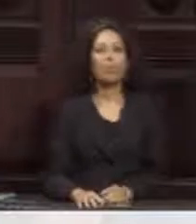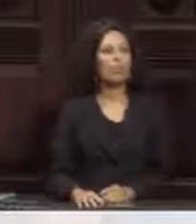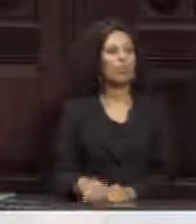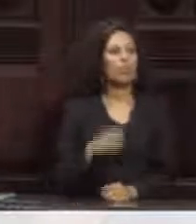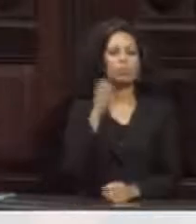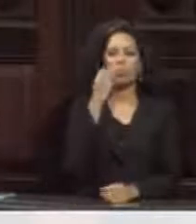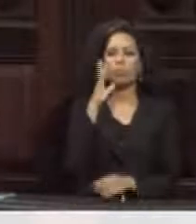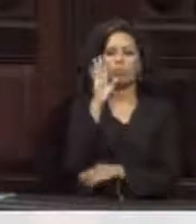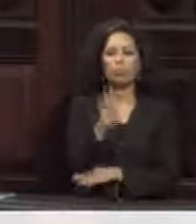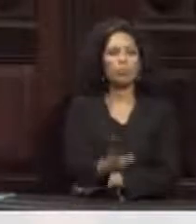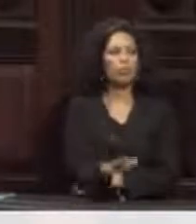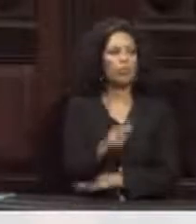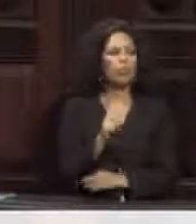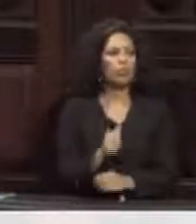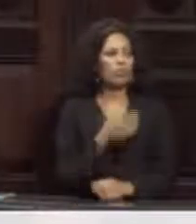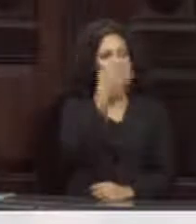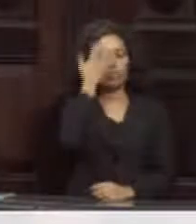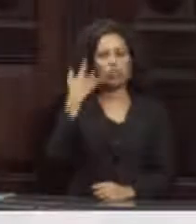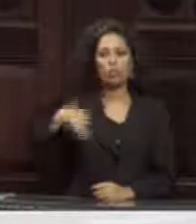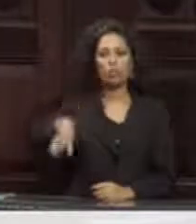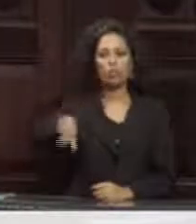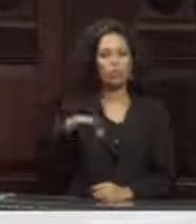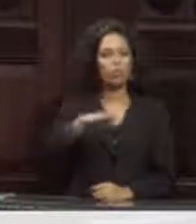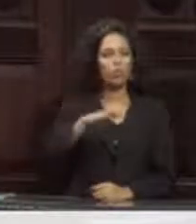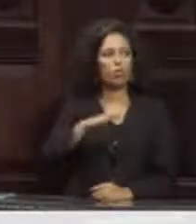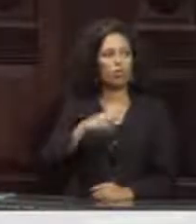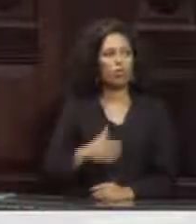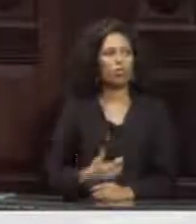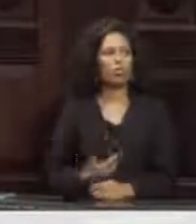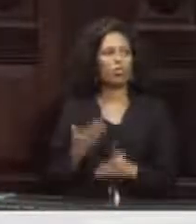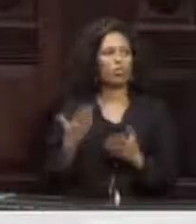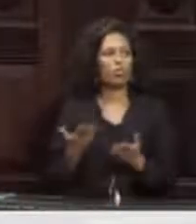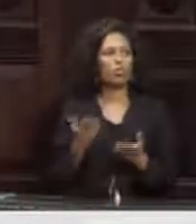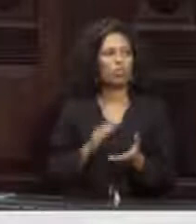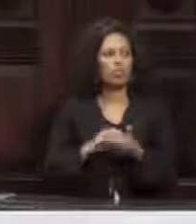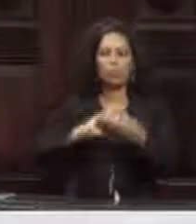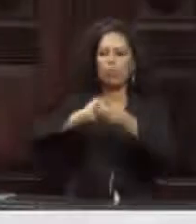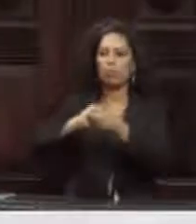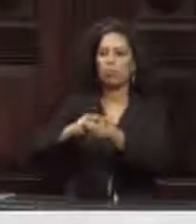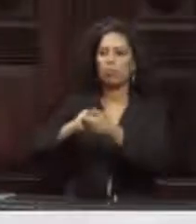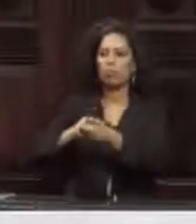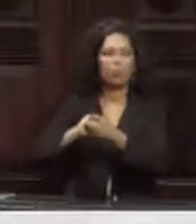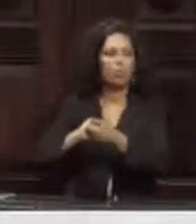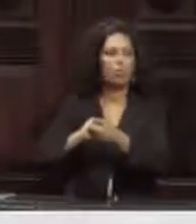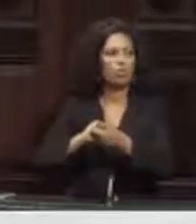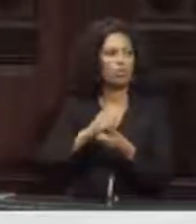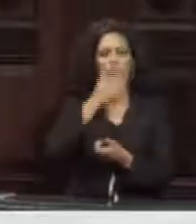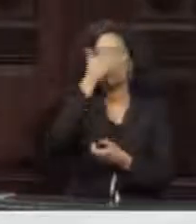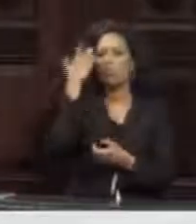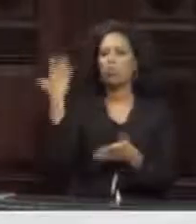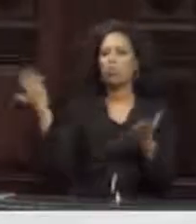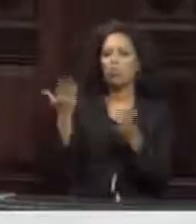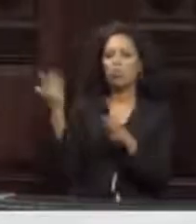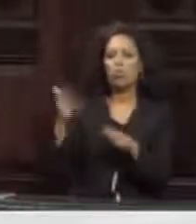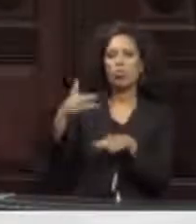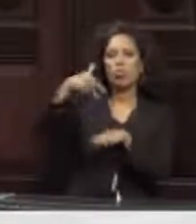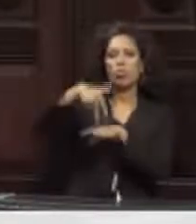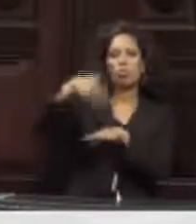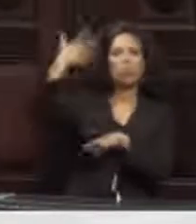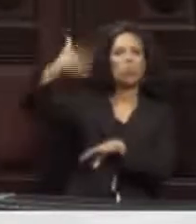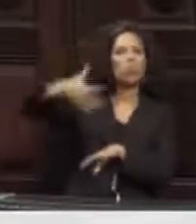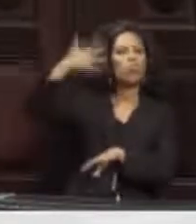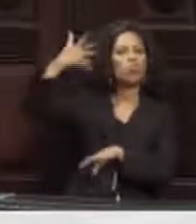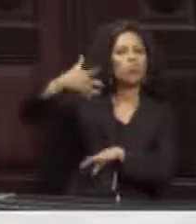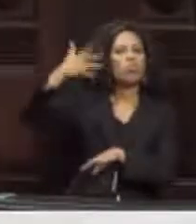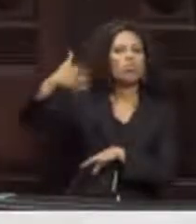Boa tarde a todas e todos. Eu quero cumprimentar todos aqueles que subiram essa tribuna para